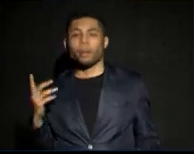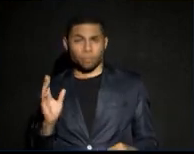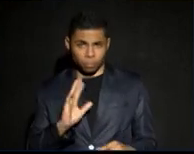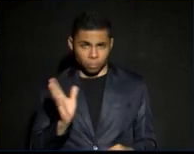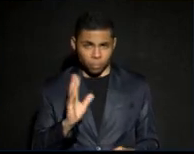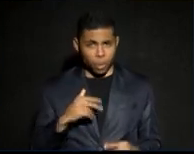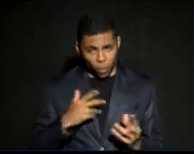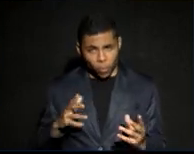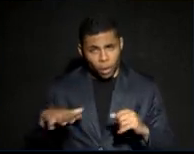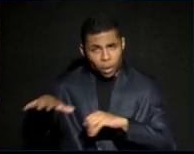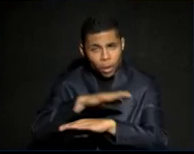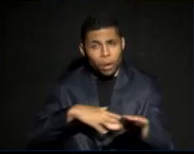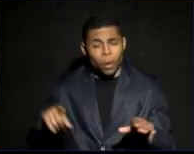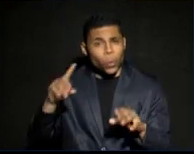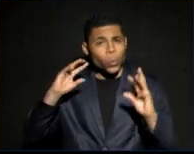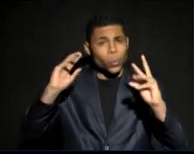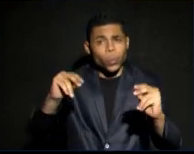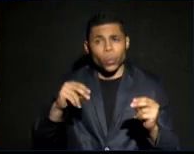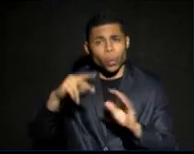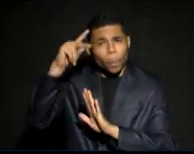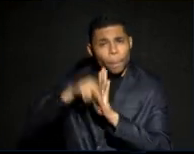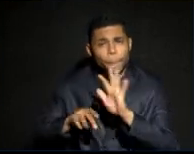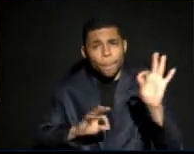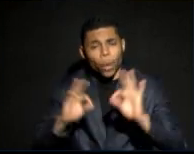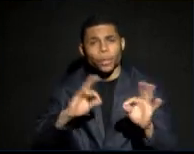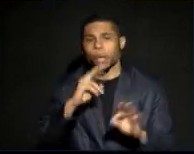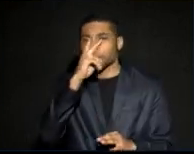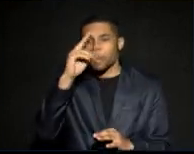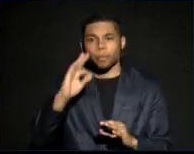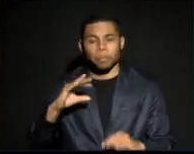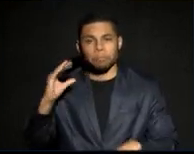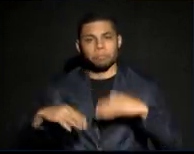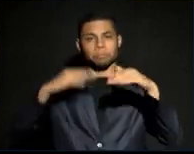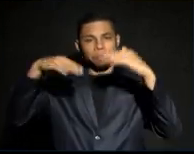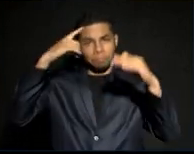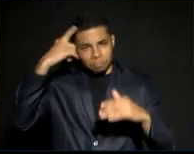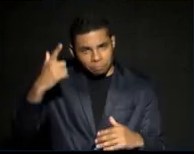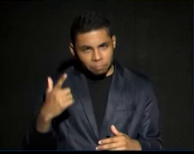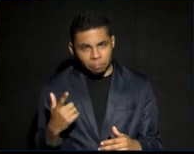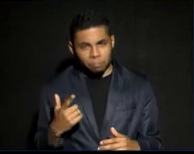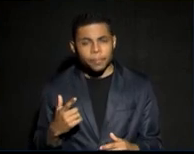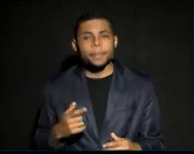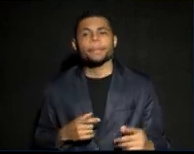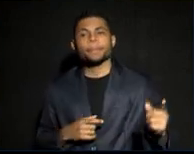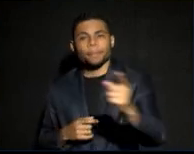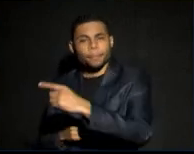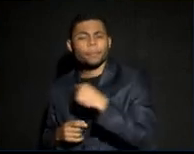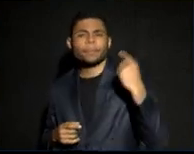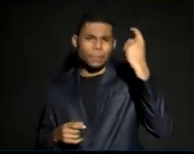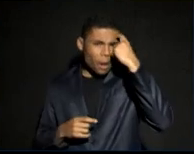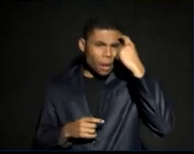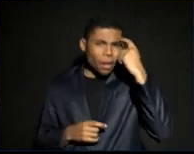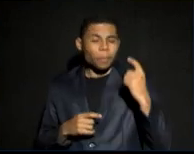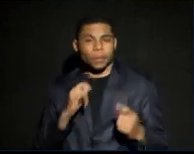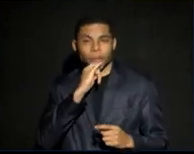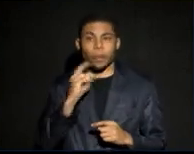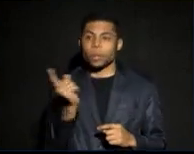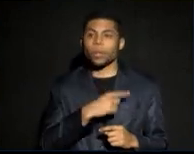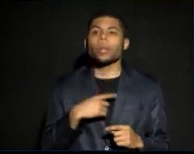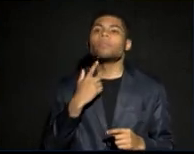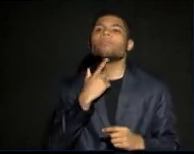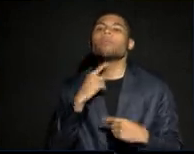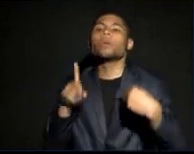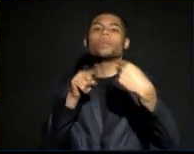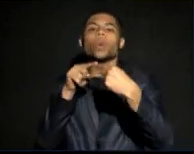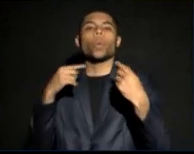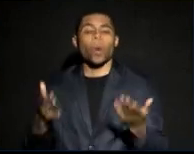projeto de poder eu quero meu estado atrelado a um projeto de estado a um projeto onde a gente saiba exatamente onde a gente